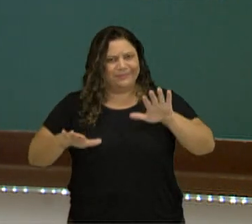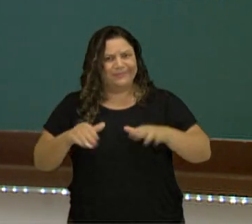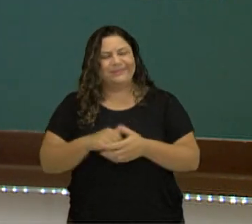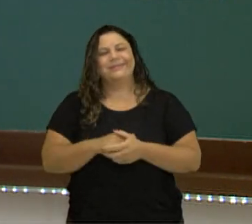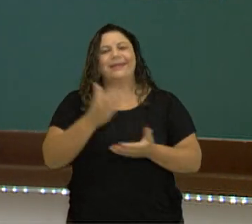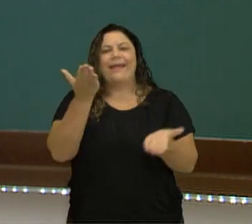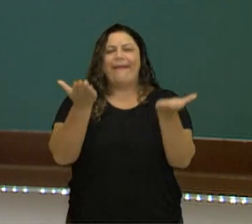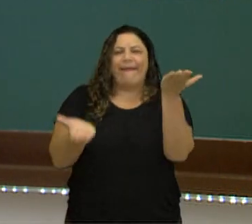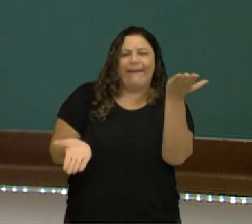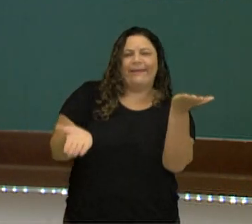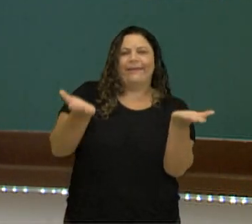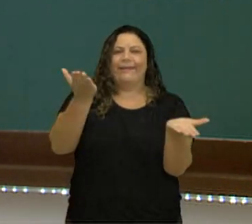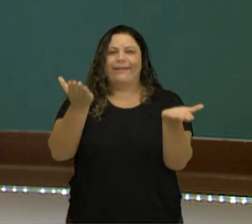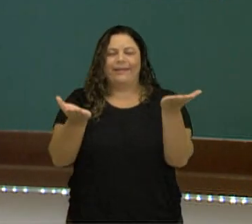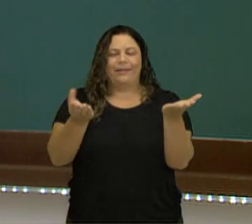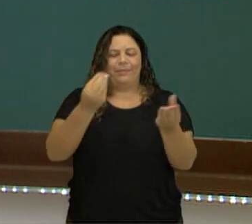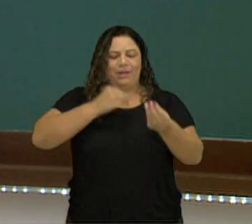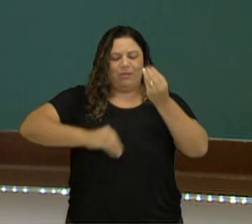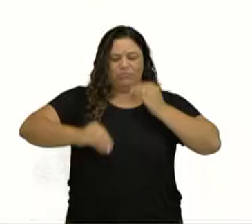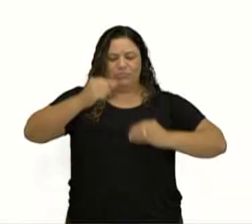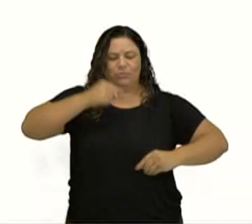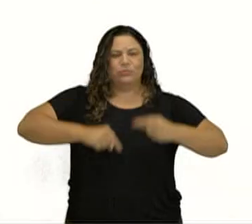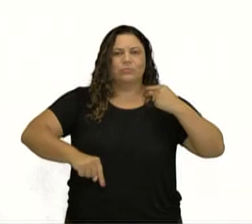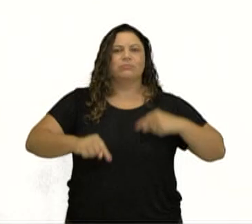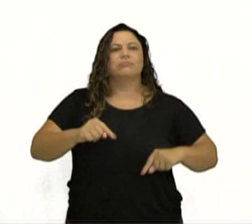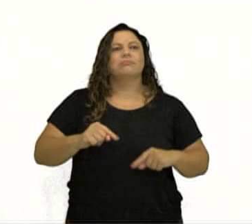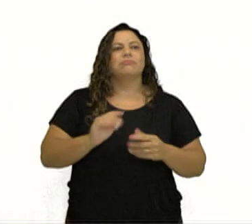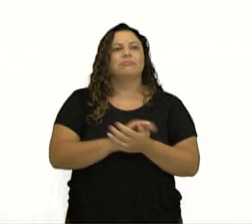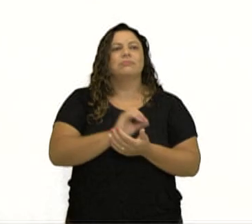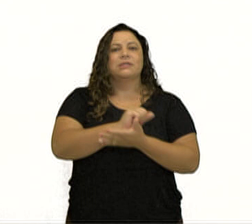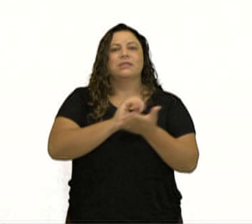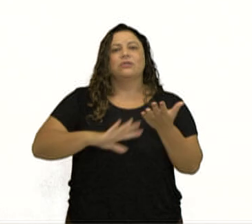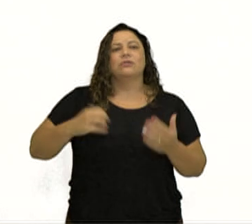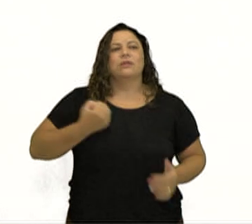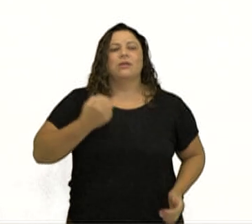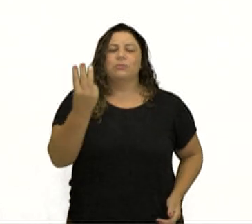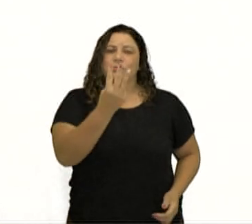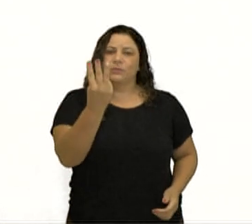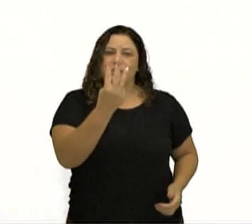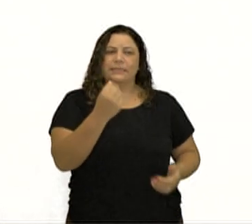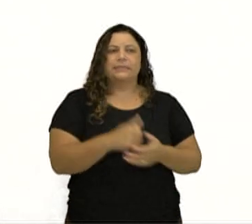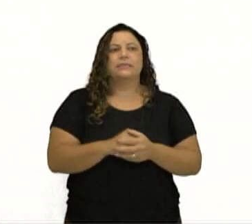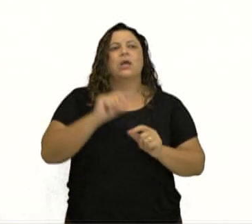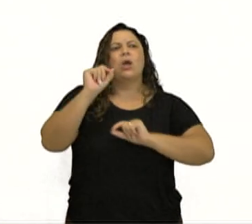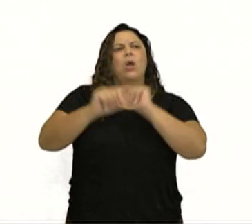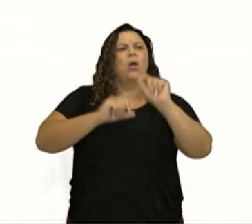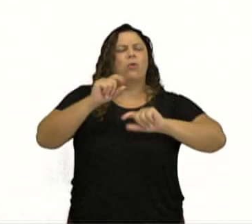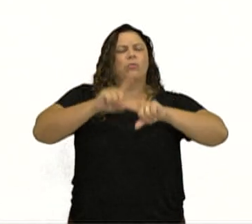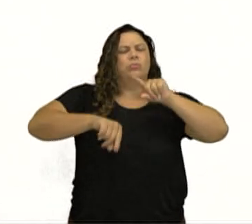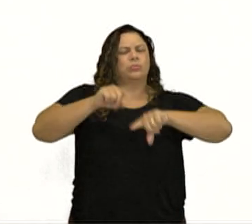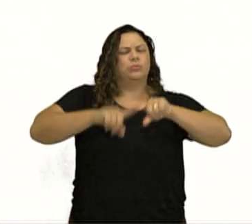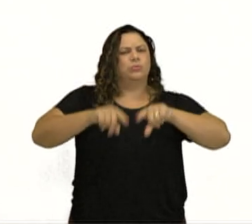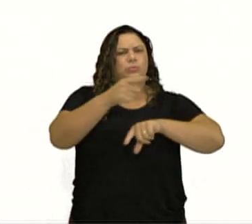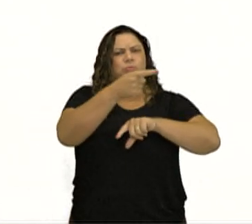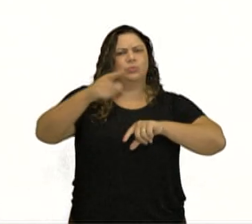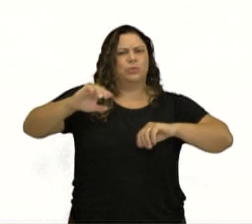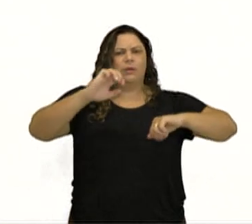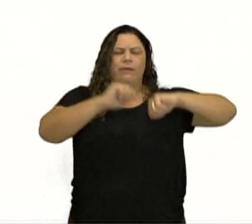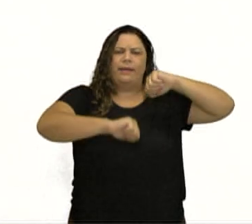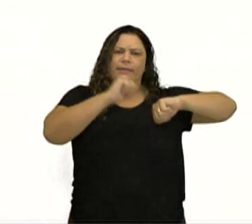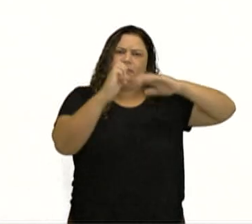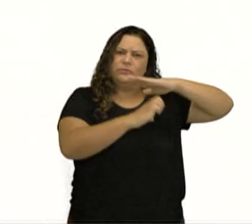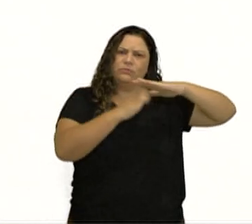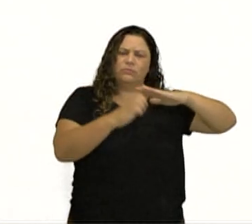organismo. Atividade 3 para você. Qual produto não é industrializado e, portanto, deve ser